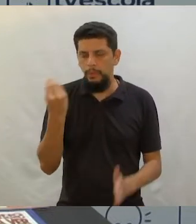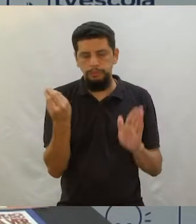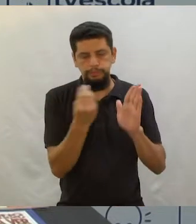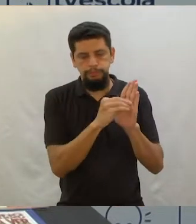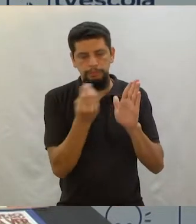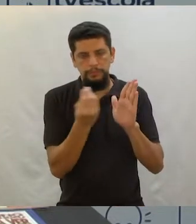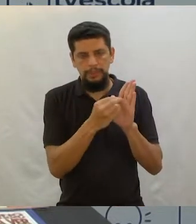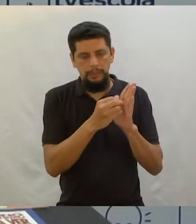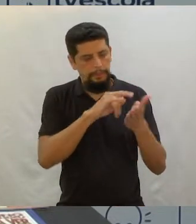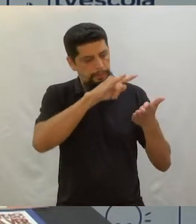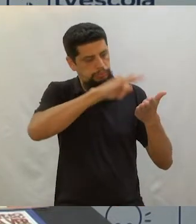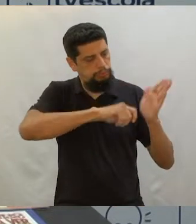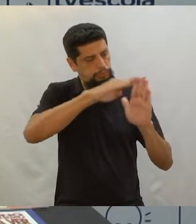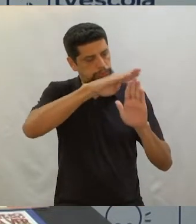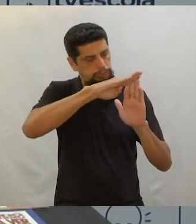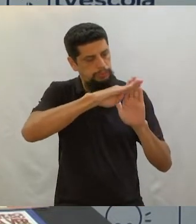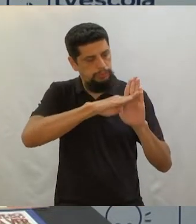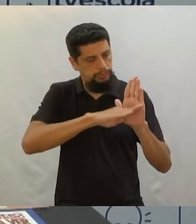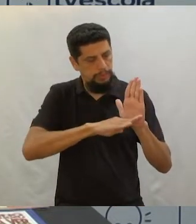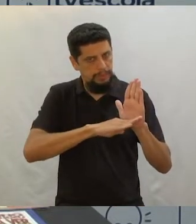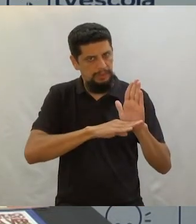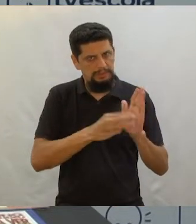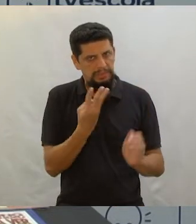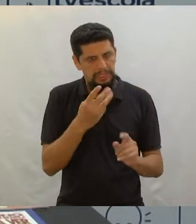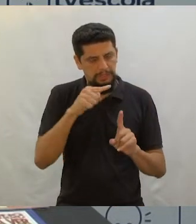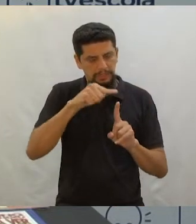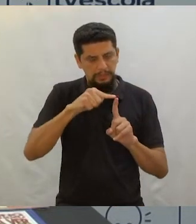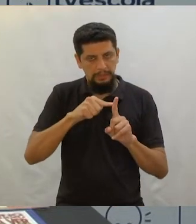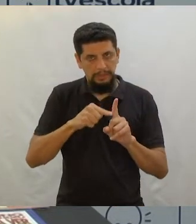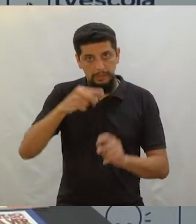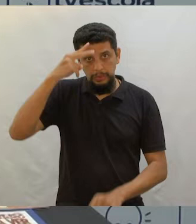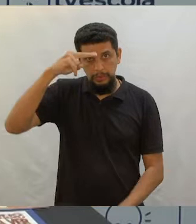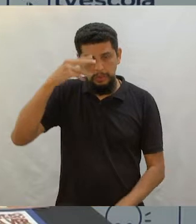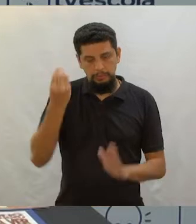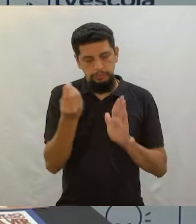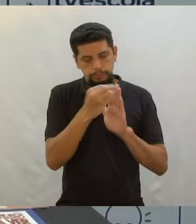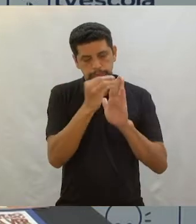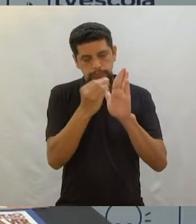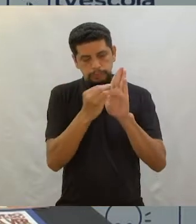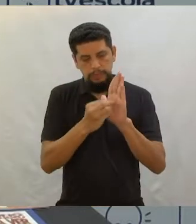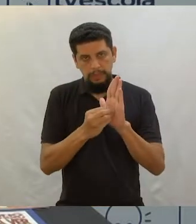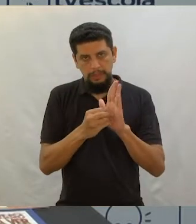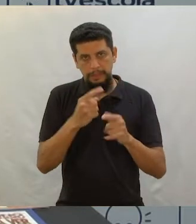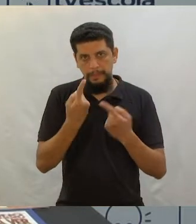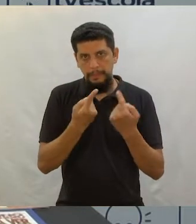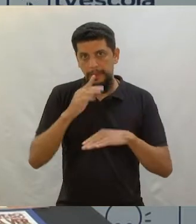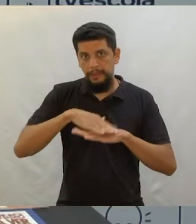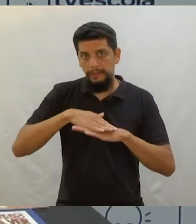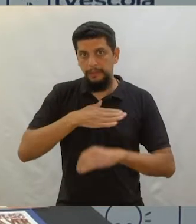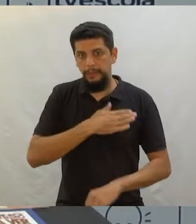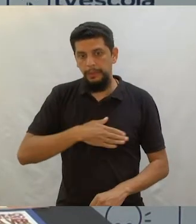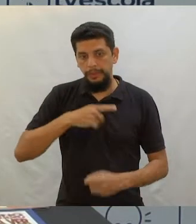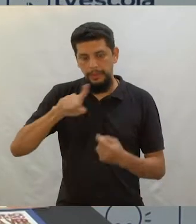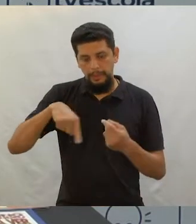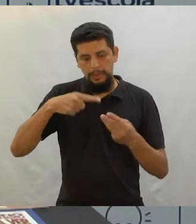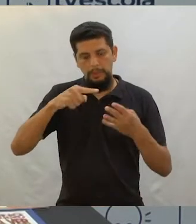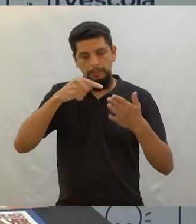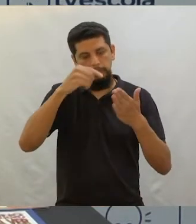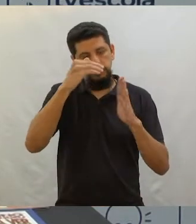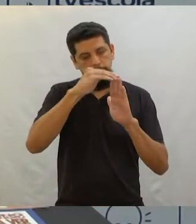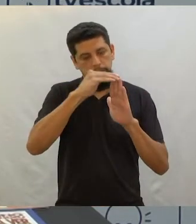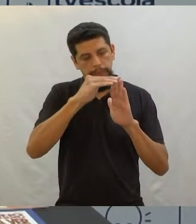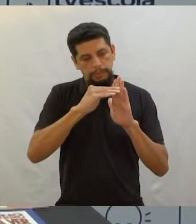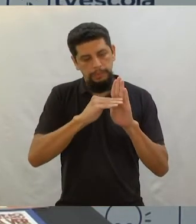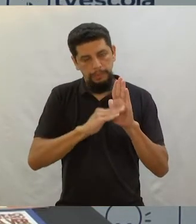colocar aí uma lista de pelo menos uns três tipos de história coloque no topo a que você mais gosta depois vai